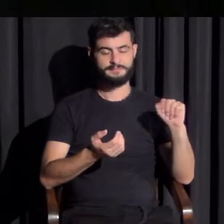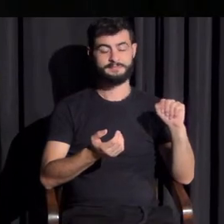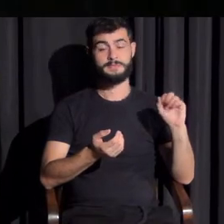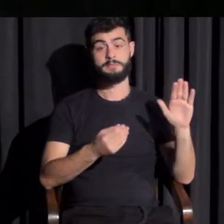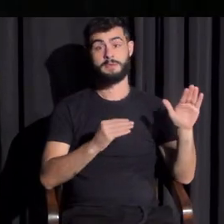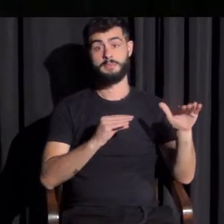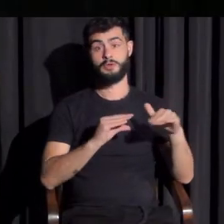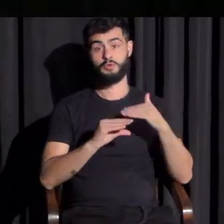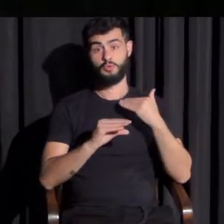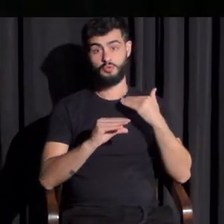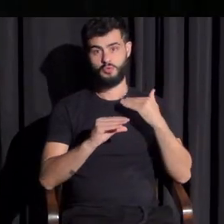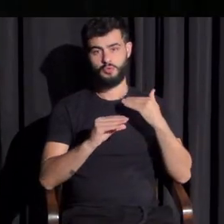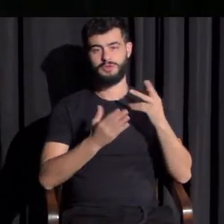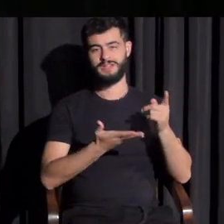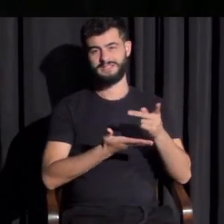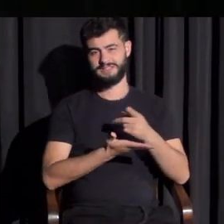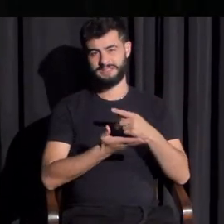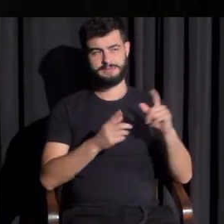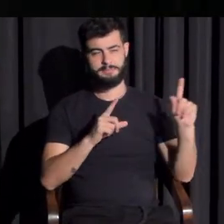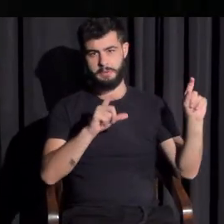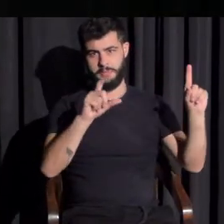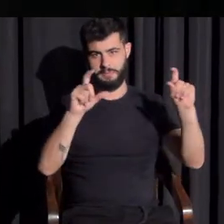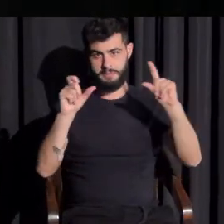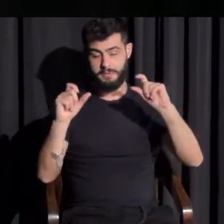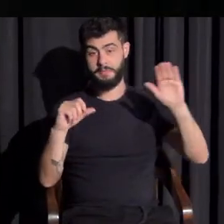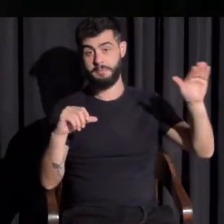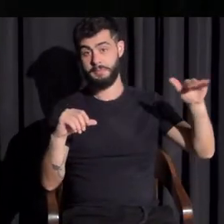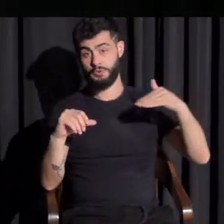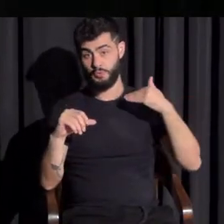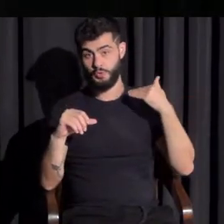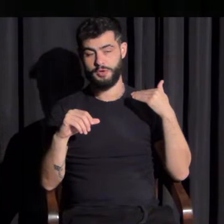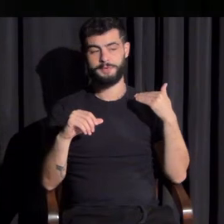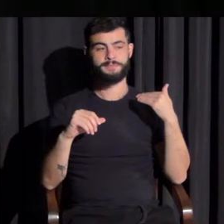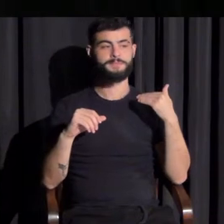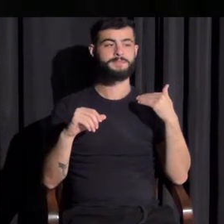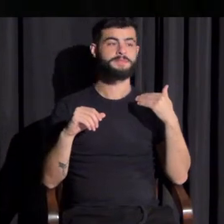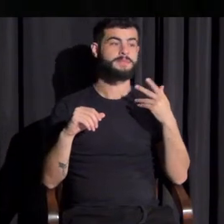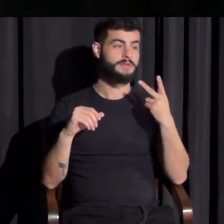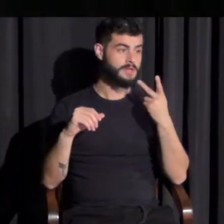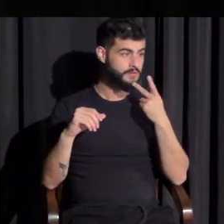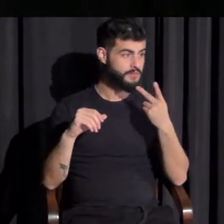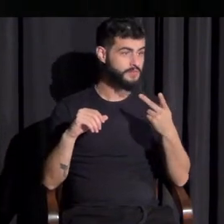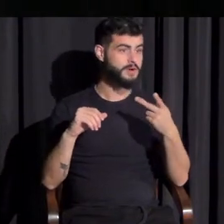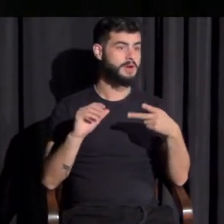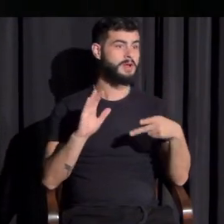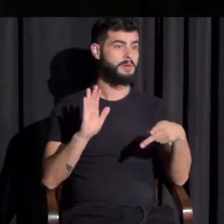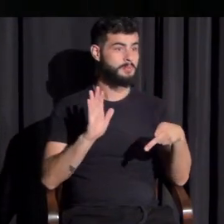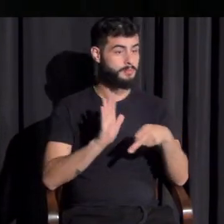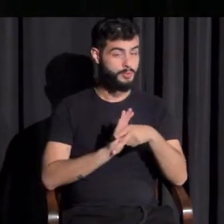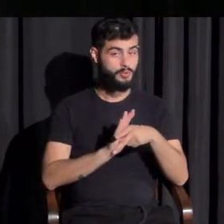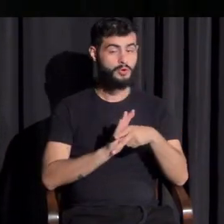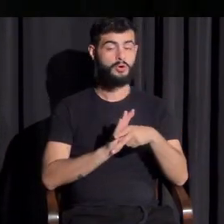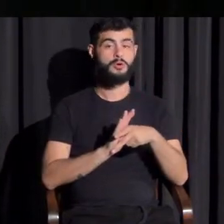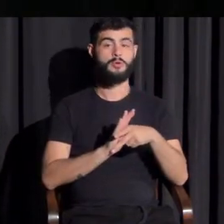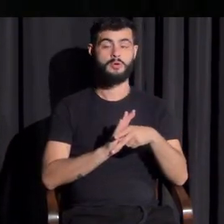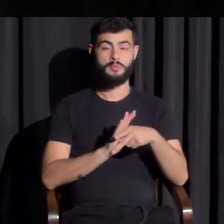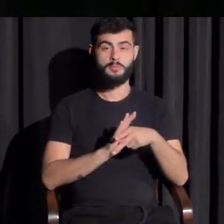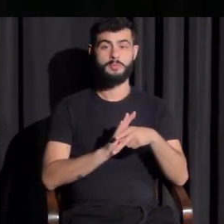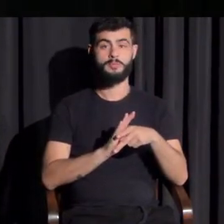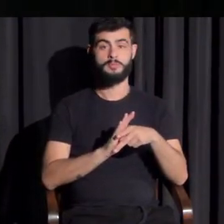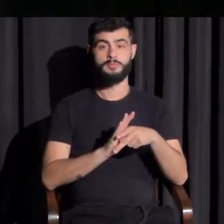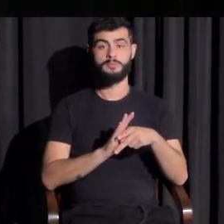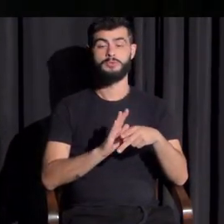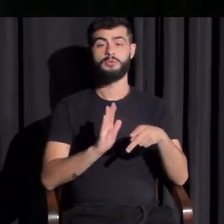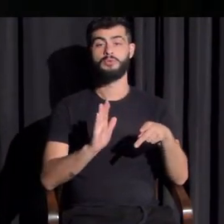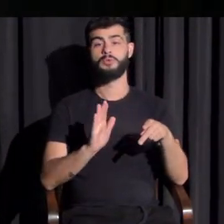mim, né, que trazem os registros históricos desse acontecimento pelo ponto de